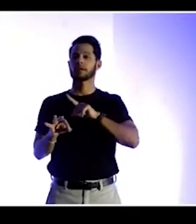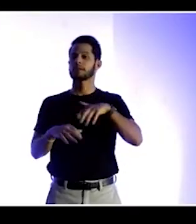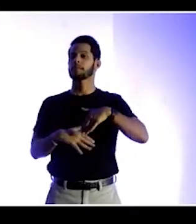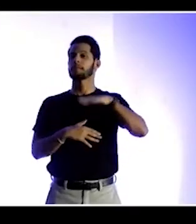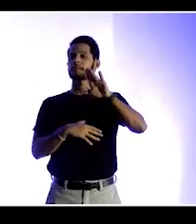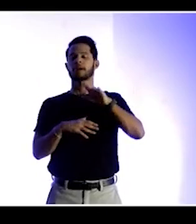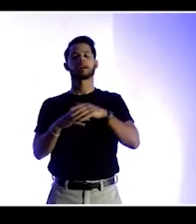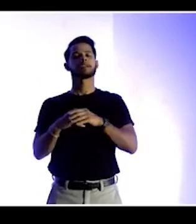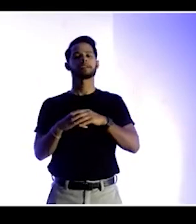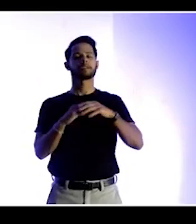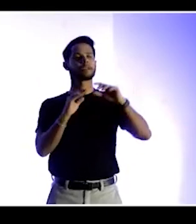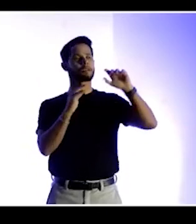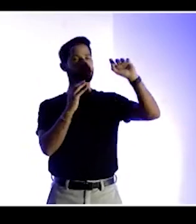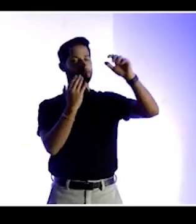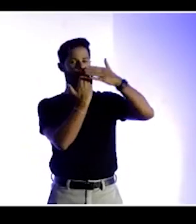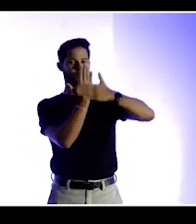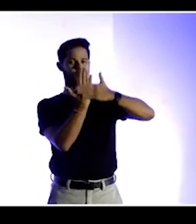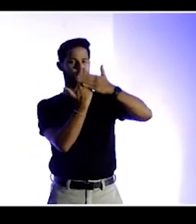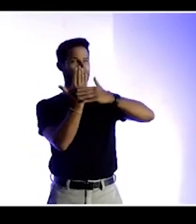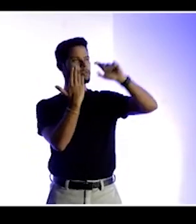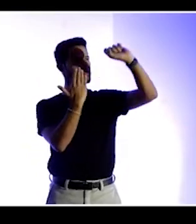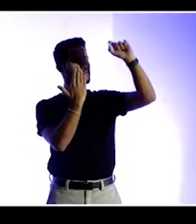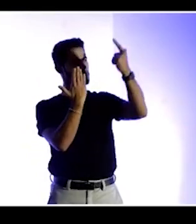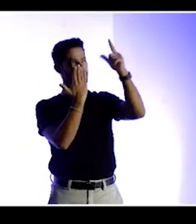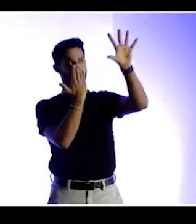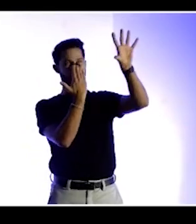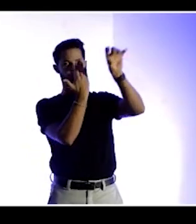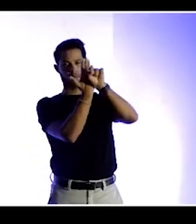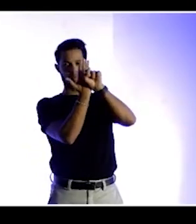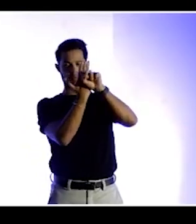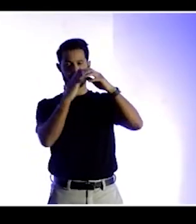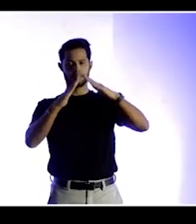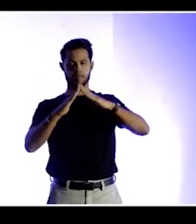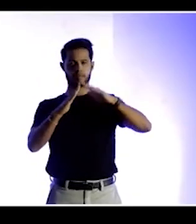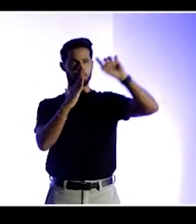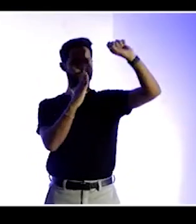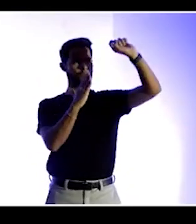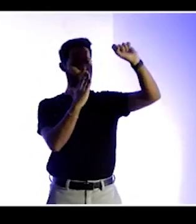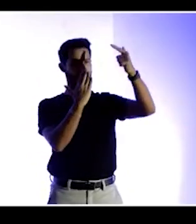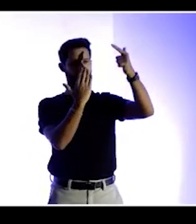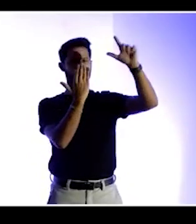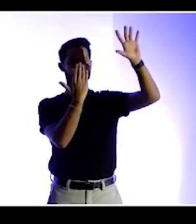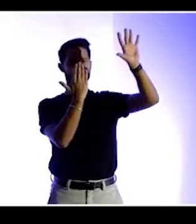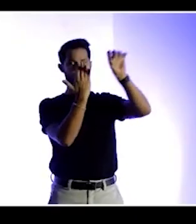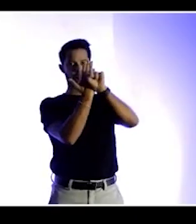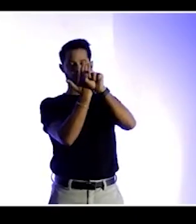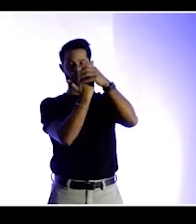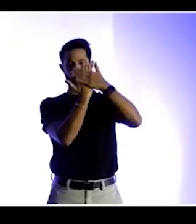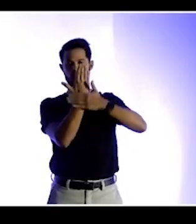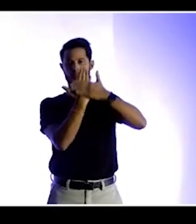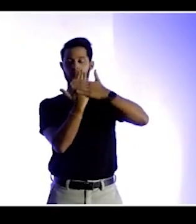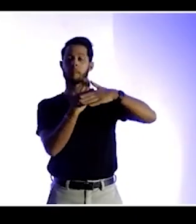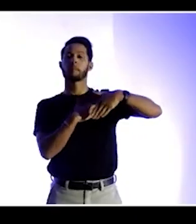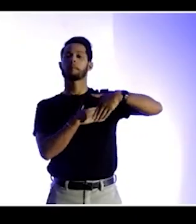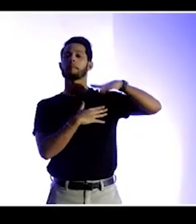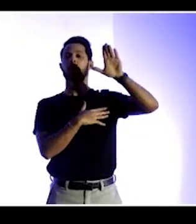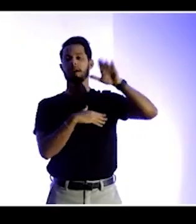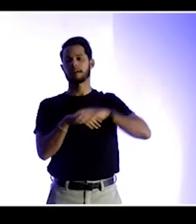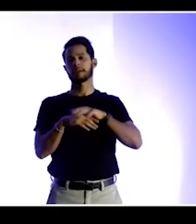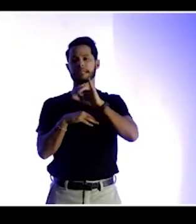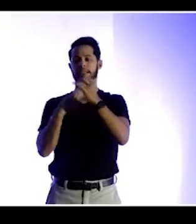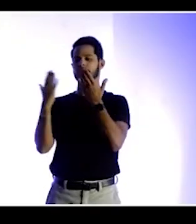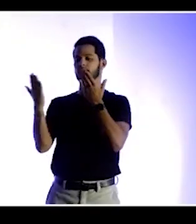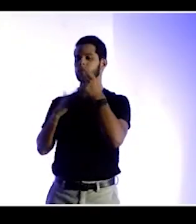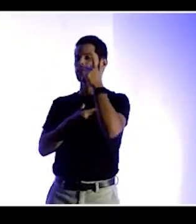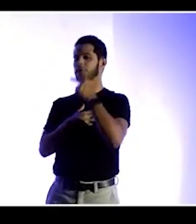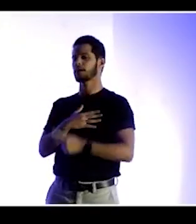fotovoltaico, 80% ou 70% dele nos telhados, vai ter mais gerador nos telhados do que usinas